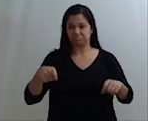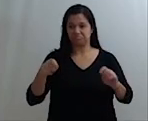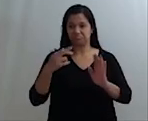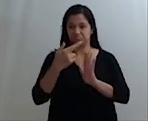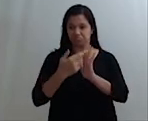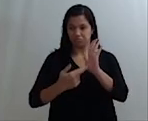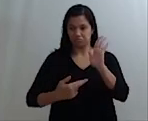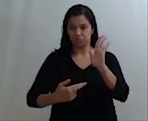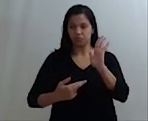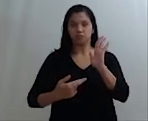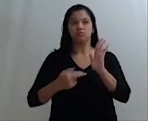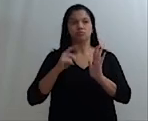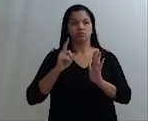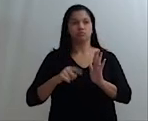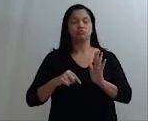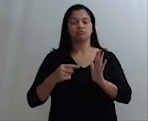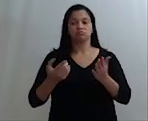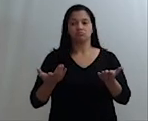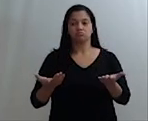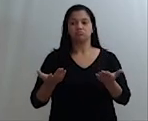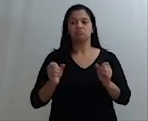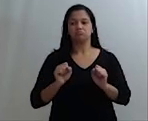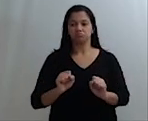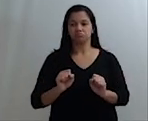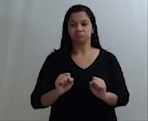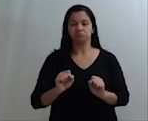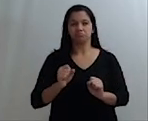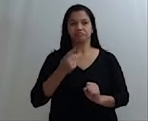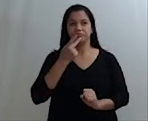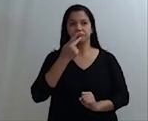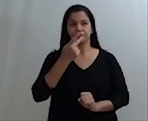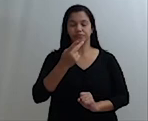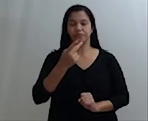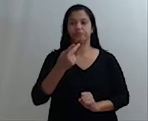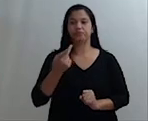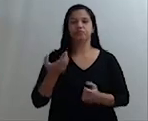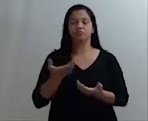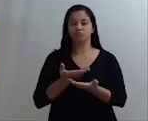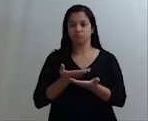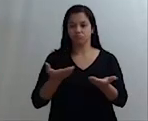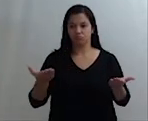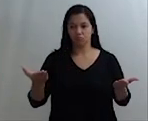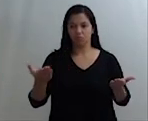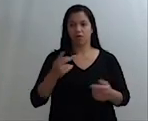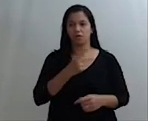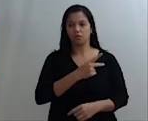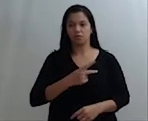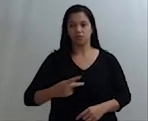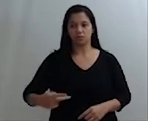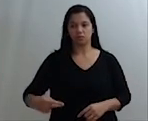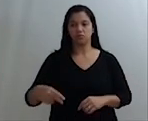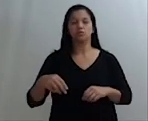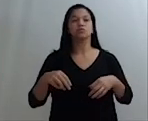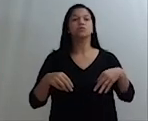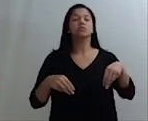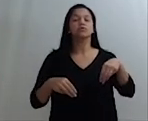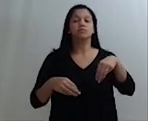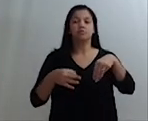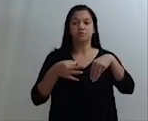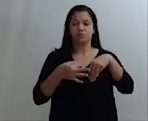excelência então vossa excelência tem o uso da palavra excelentíssimo senhor presidente Ministro Antônio Saldanha